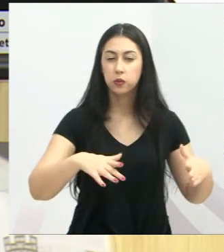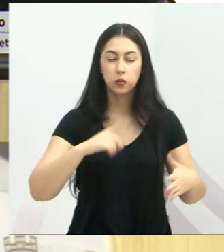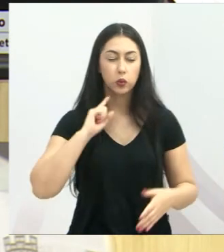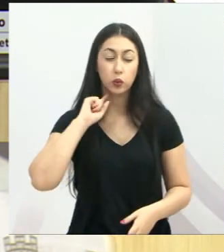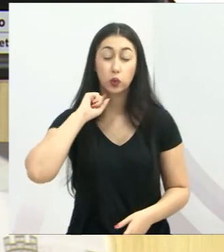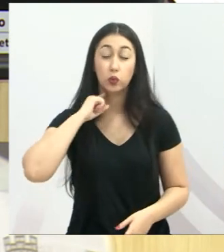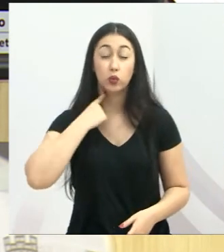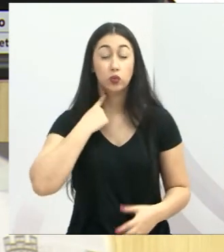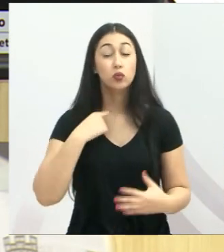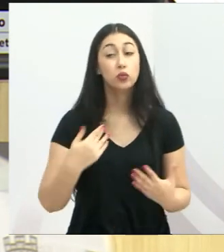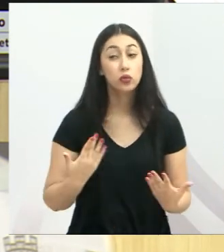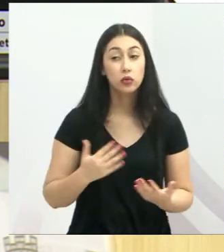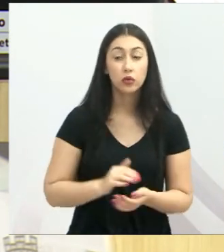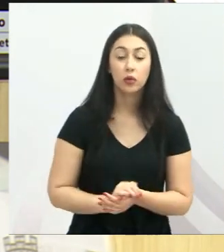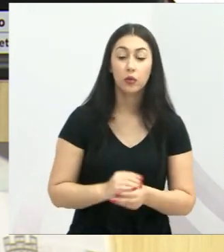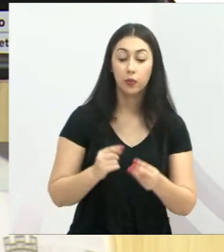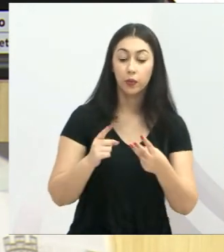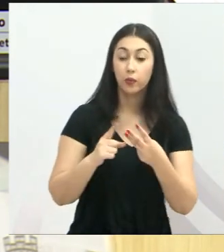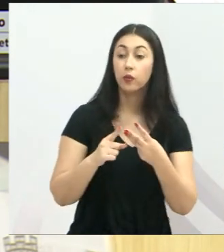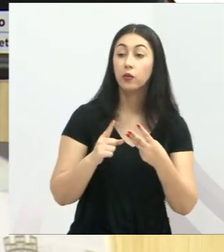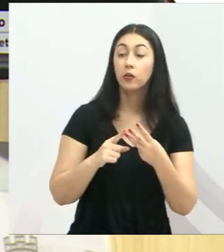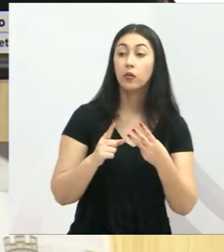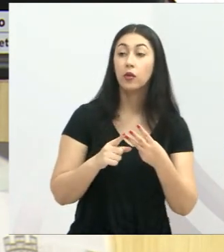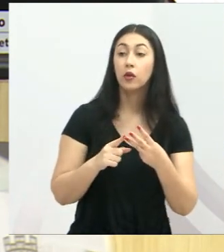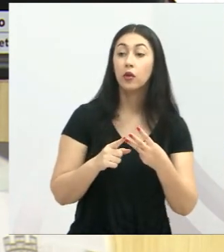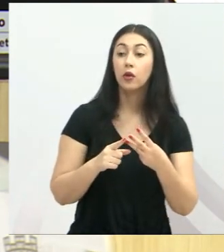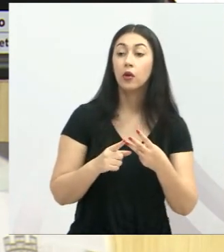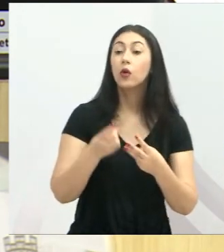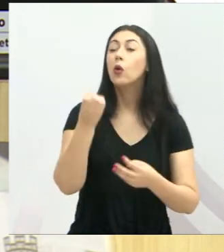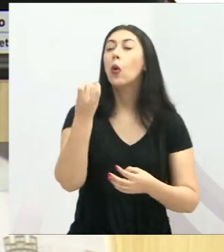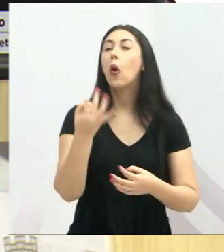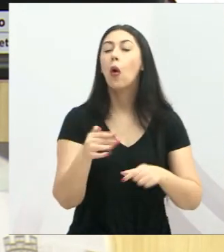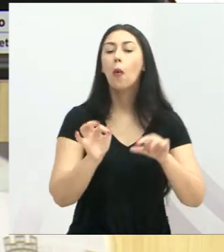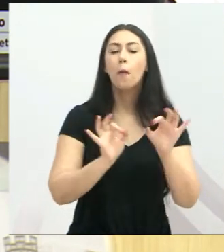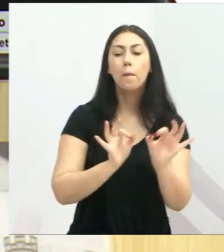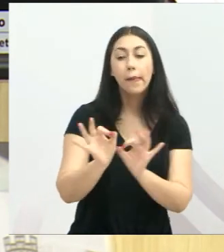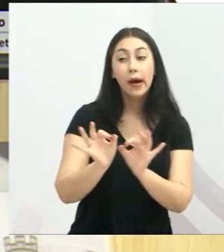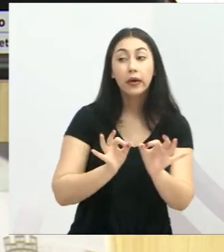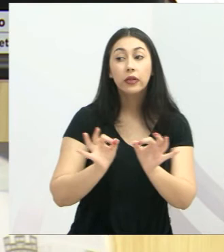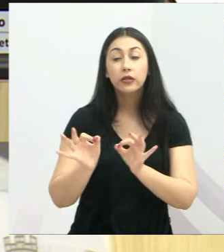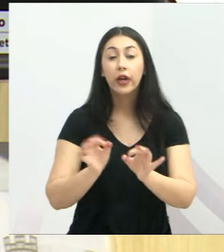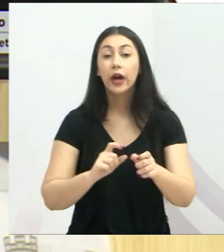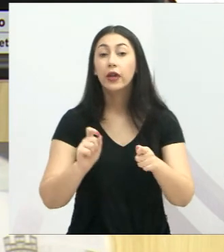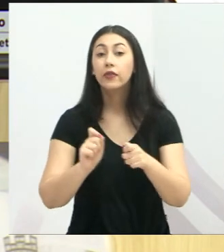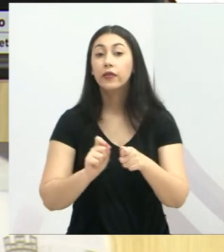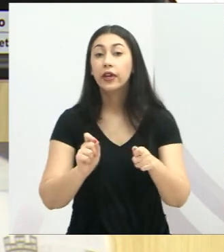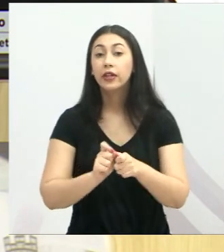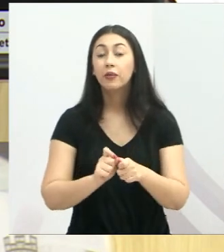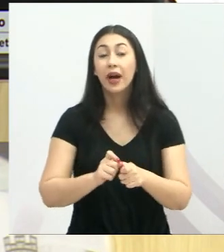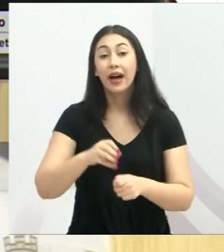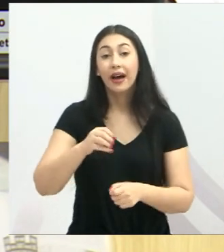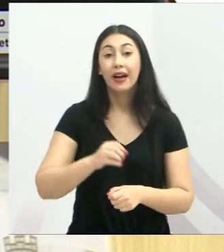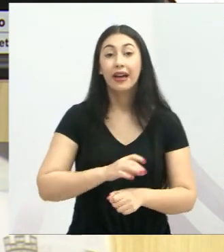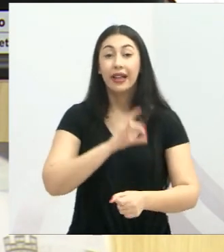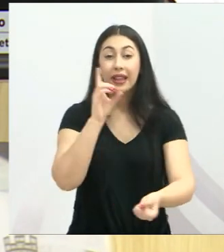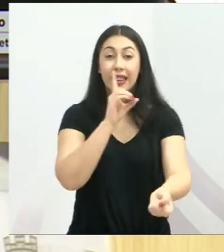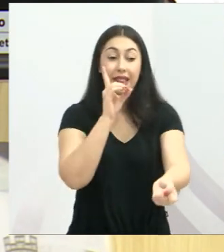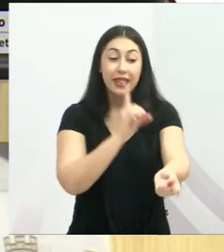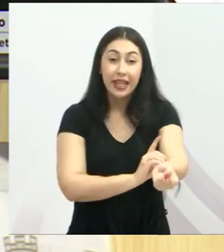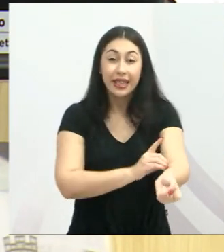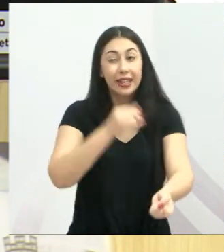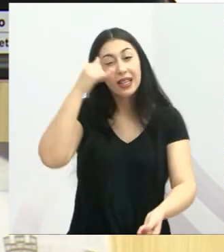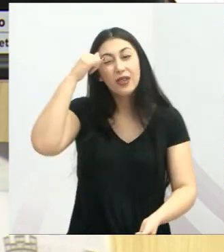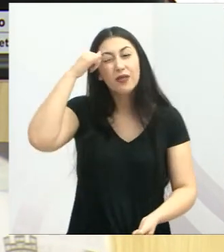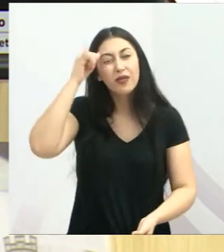3. Quais são as ações, projetos e programas em execução para o combate à dengue no município?